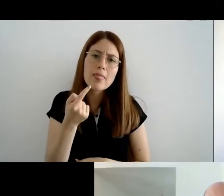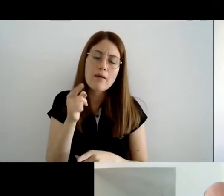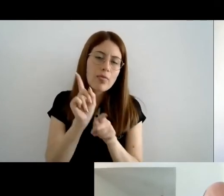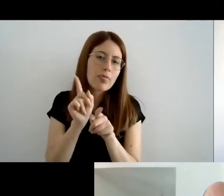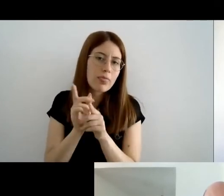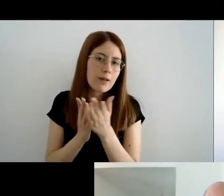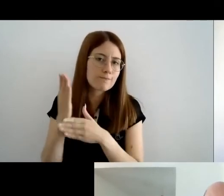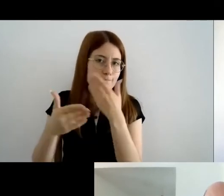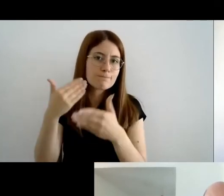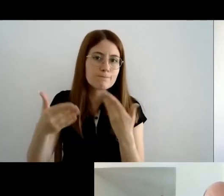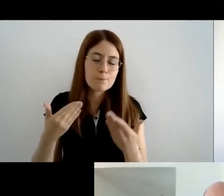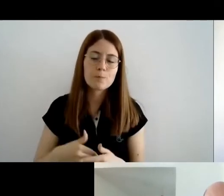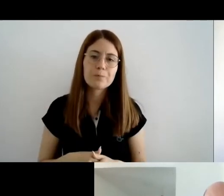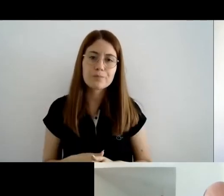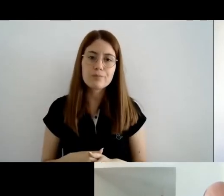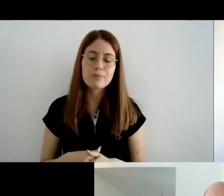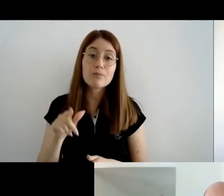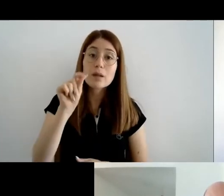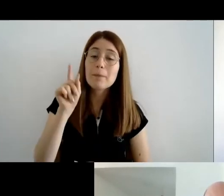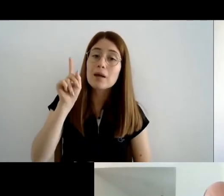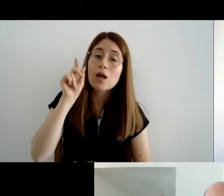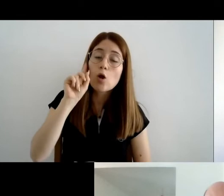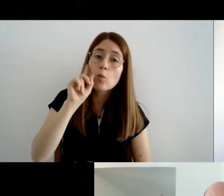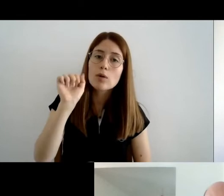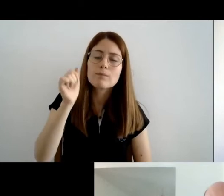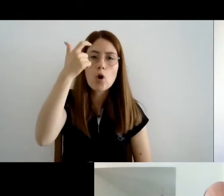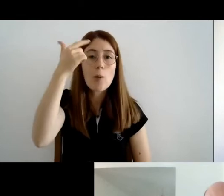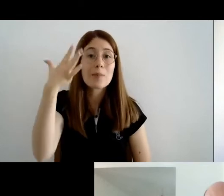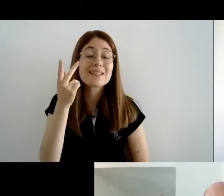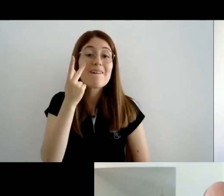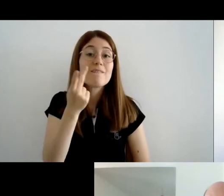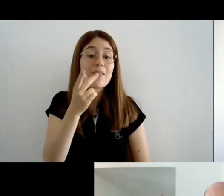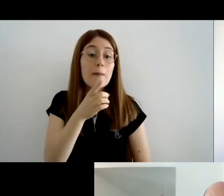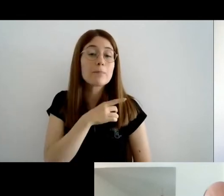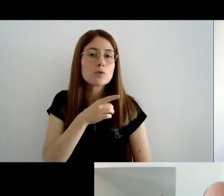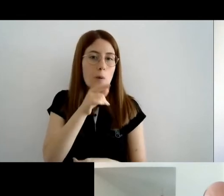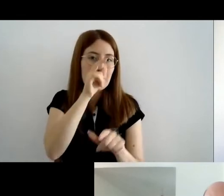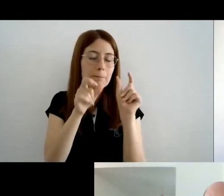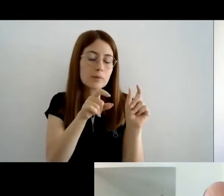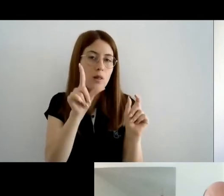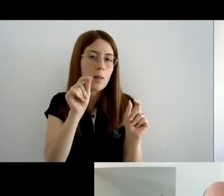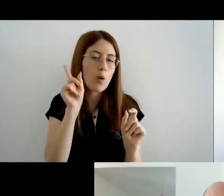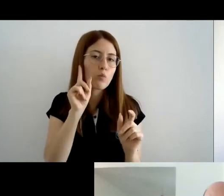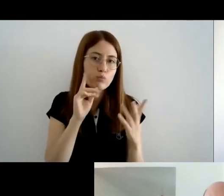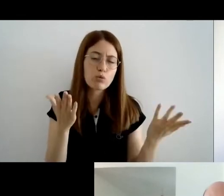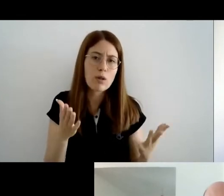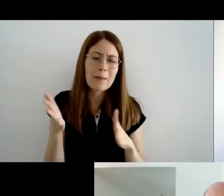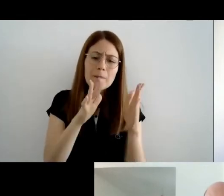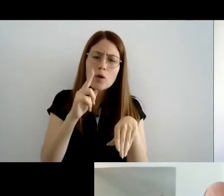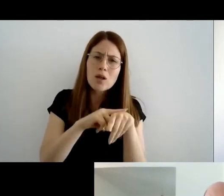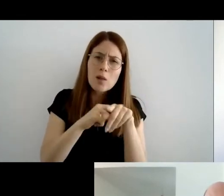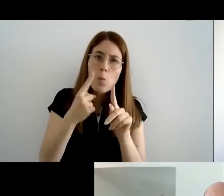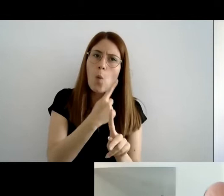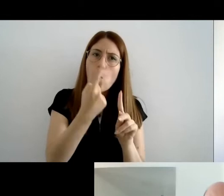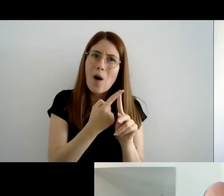mantido. Também é essencial uma compreensão face à vida pessoal das pessoas. Num período de um ano isso pode não acontecer,